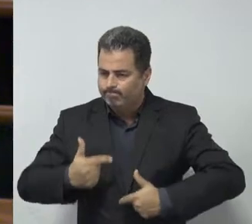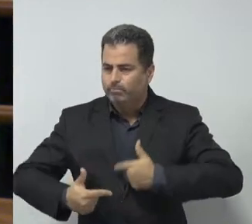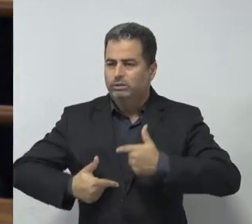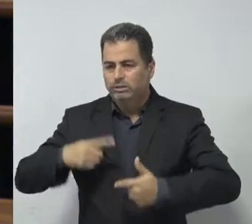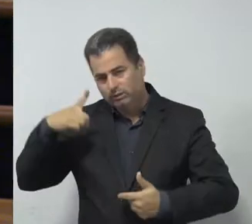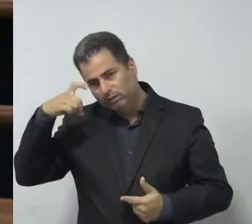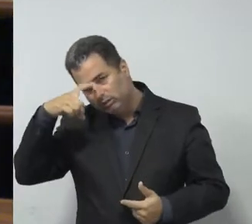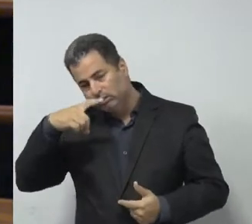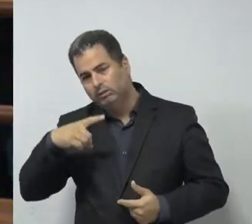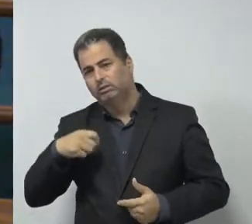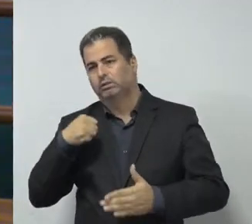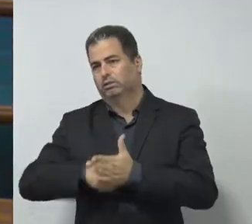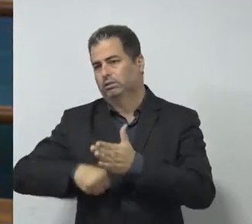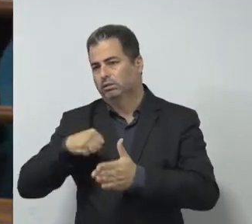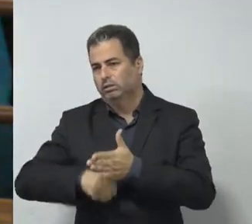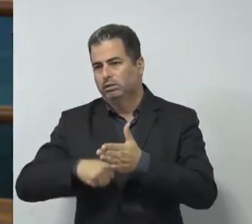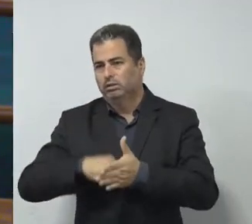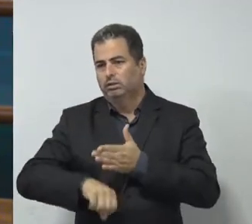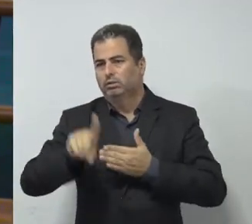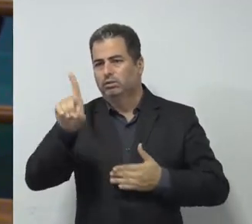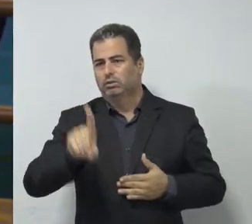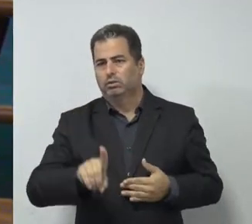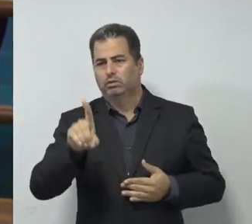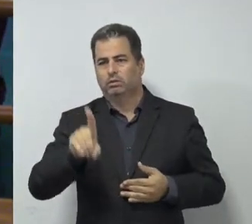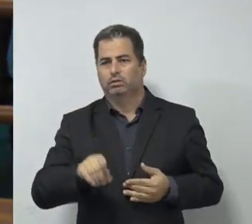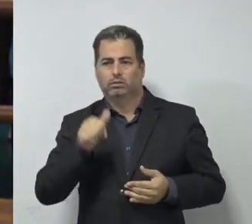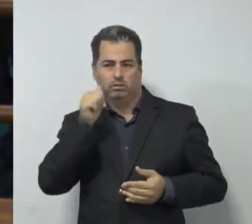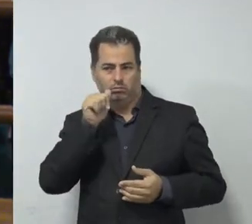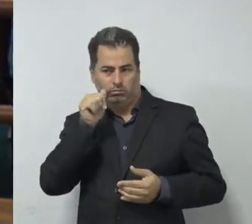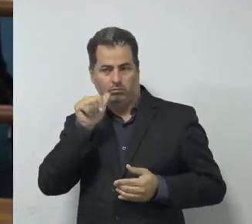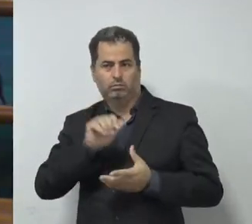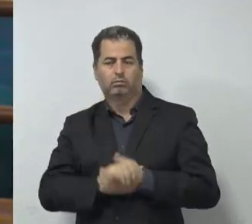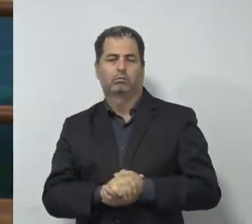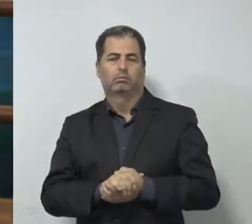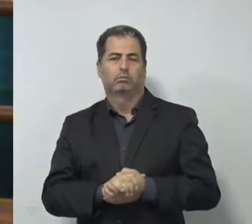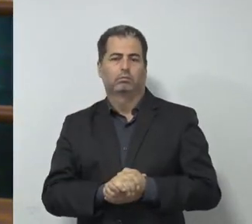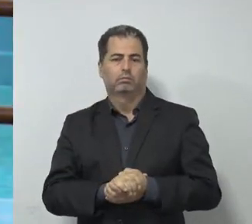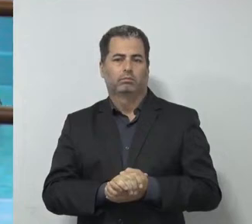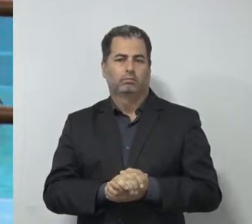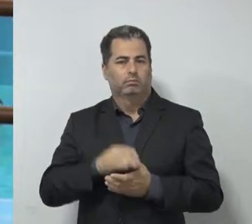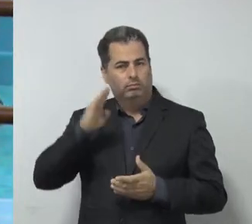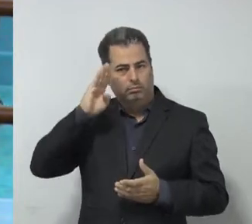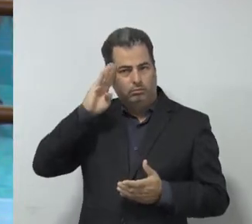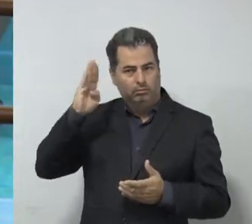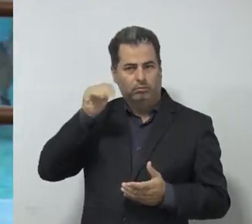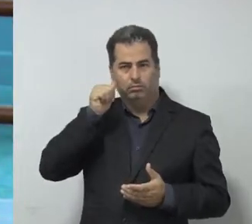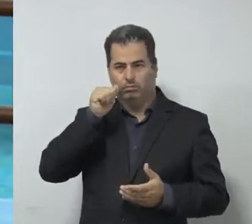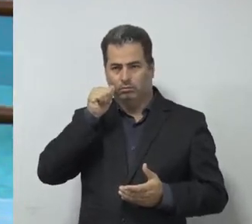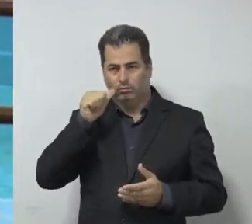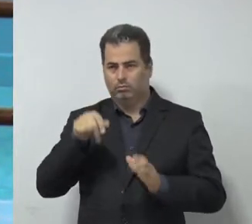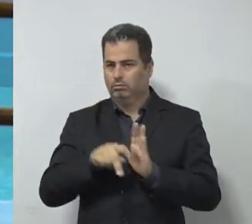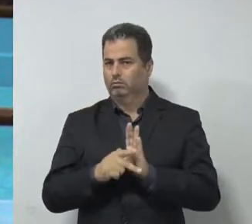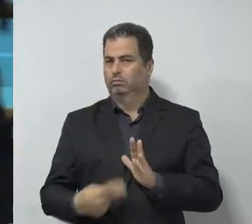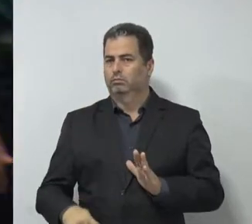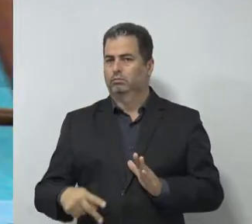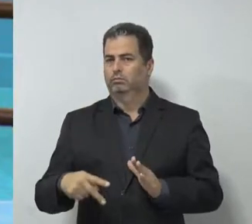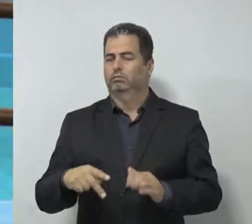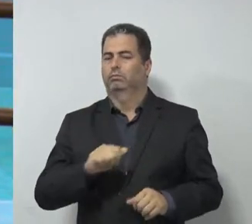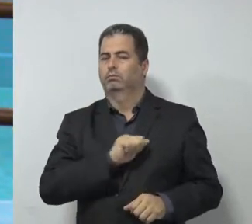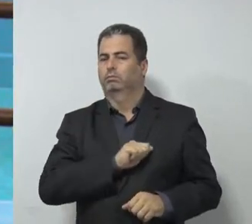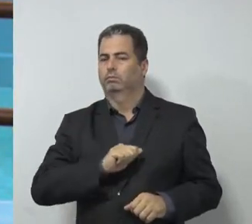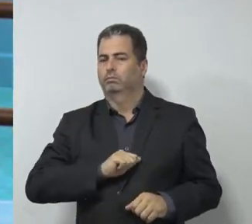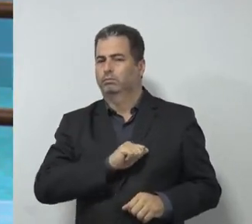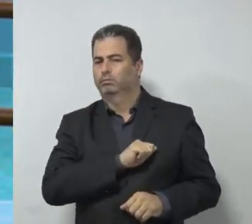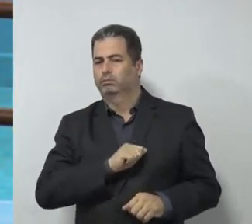dos direitos das mulheres, e em especial das mulheres da nossa cidade. Eu sou